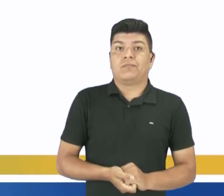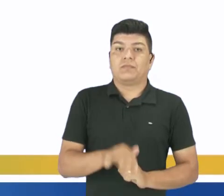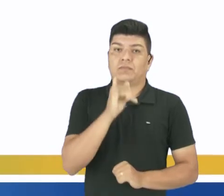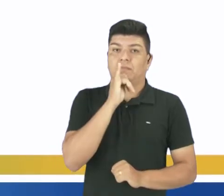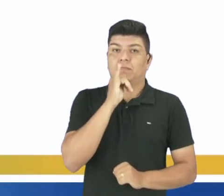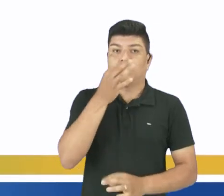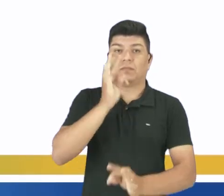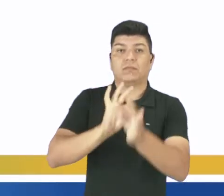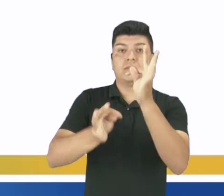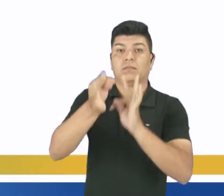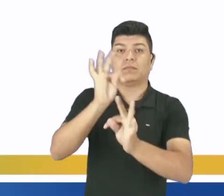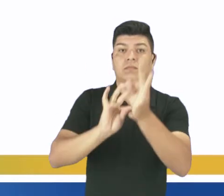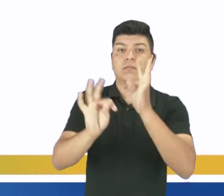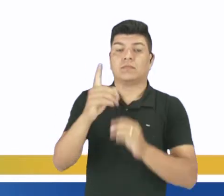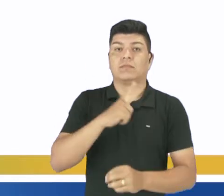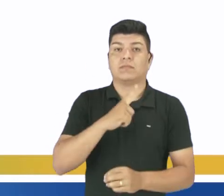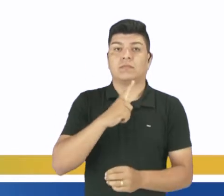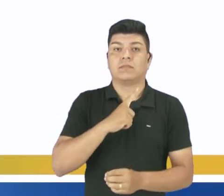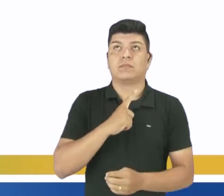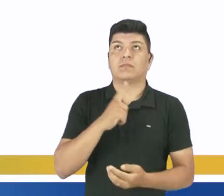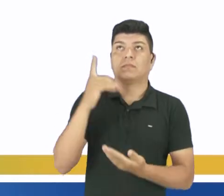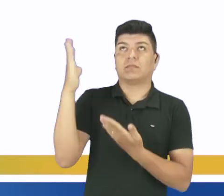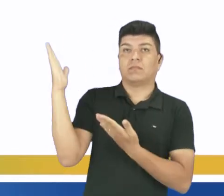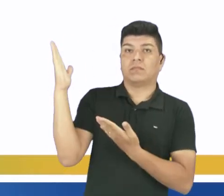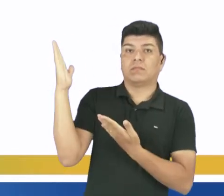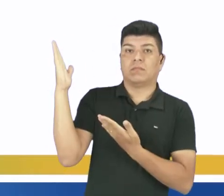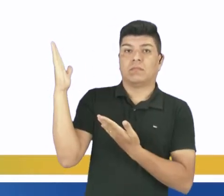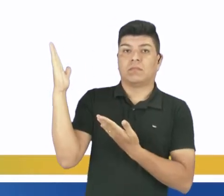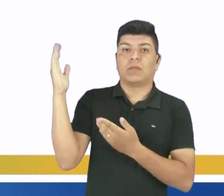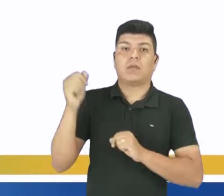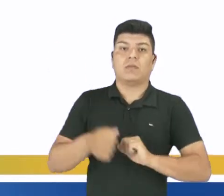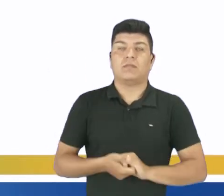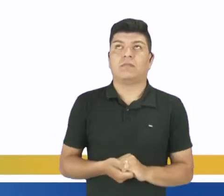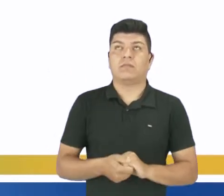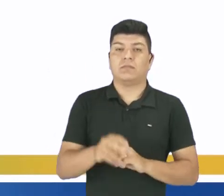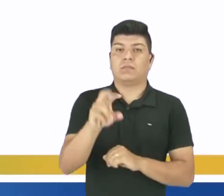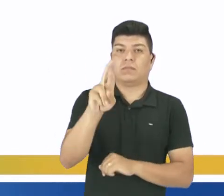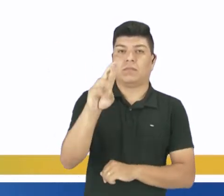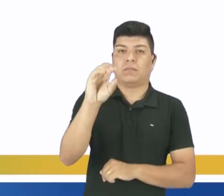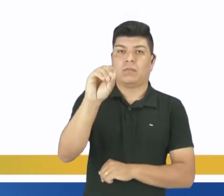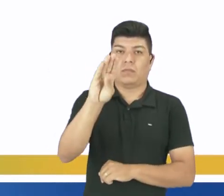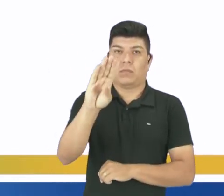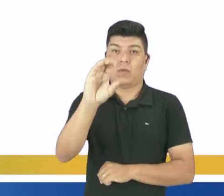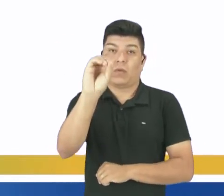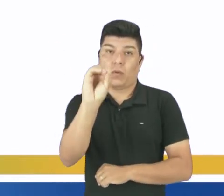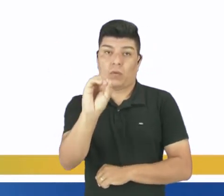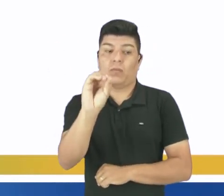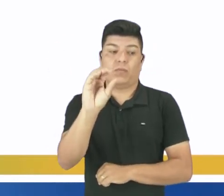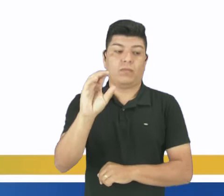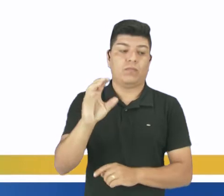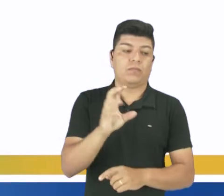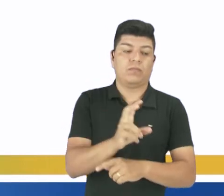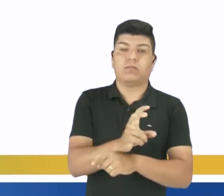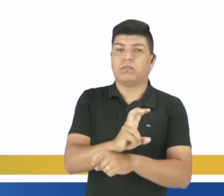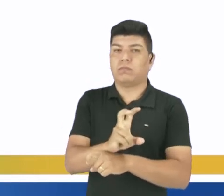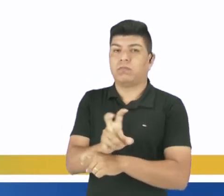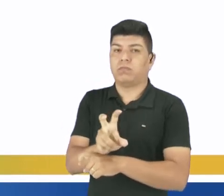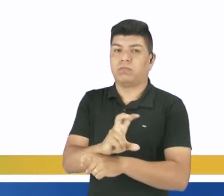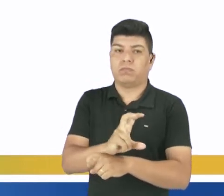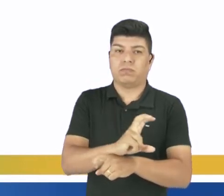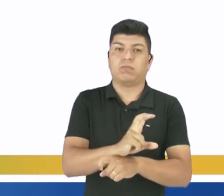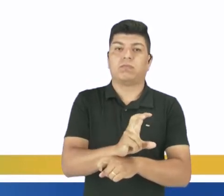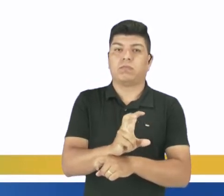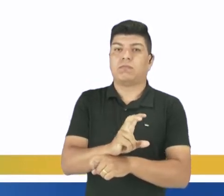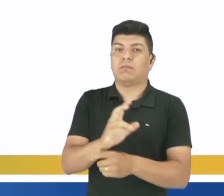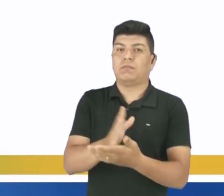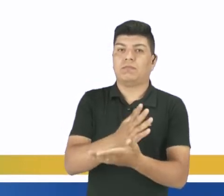Exemplo de tecnologia, então temos o caso aí do robô Da Vinci, né, ligado à parte da medicina, e